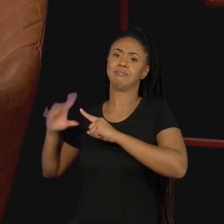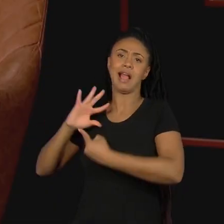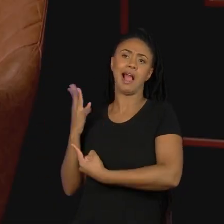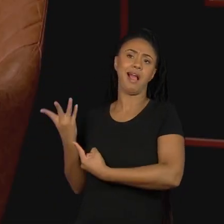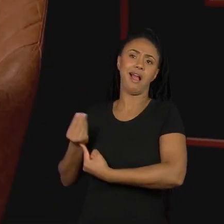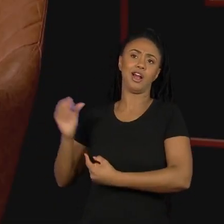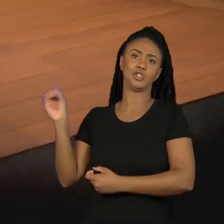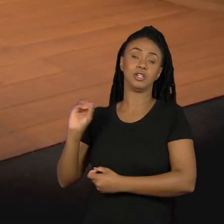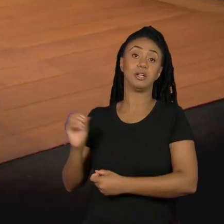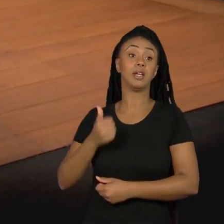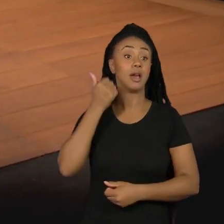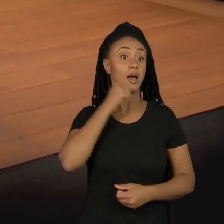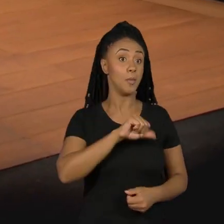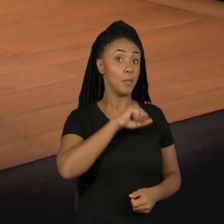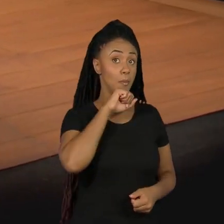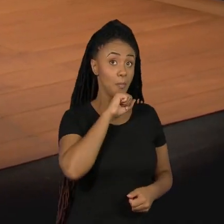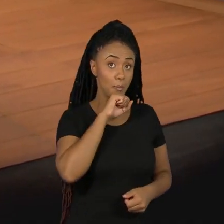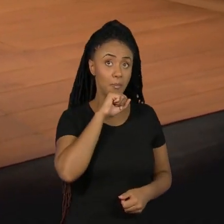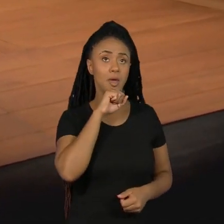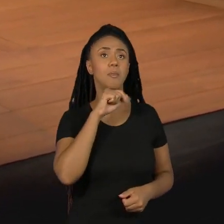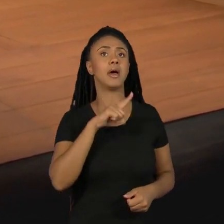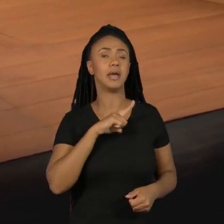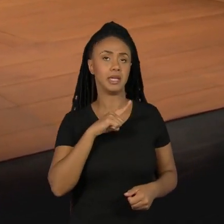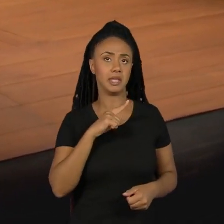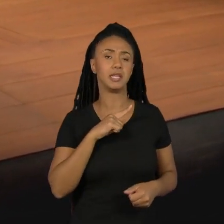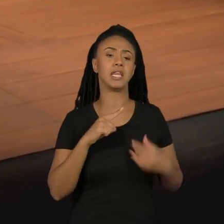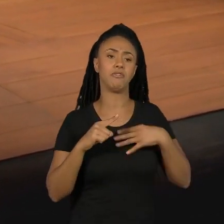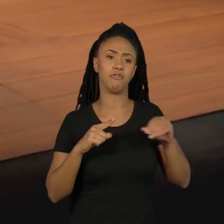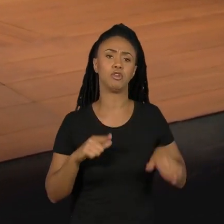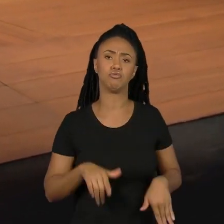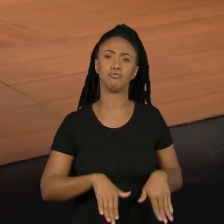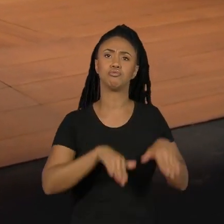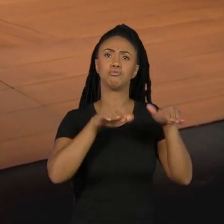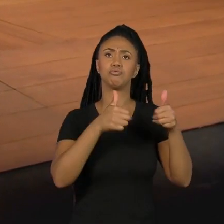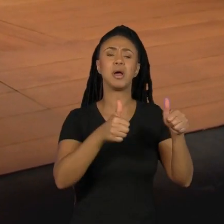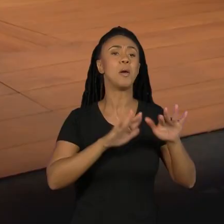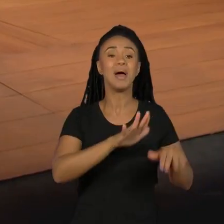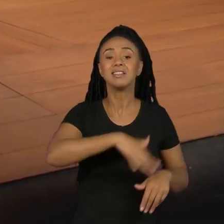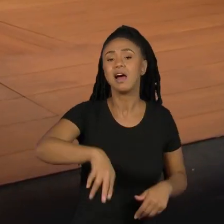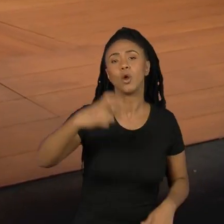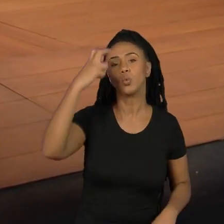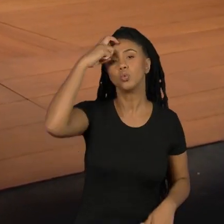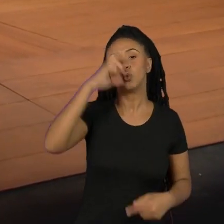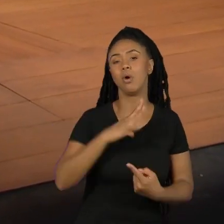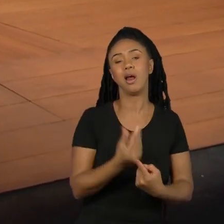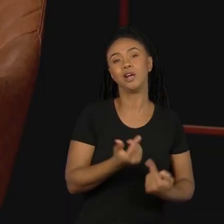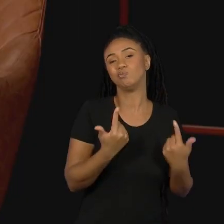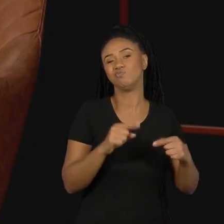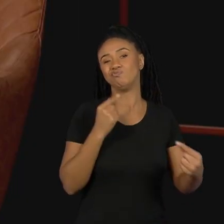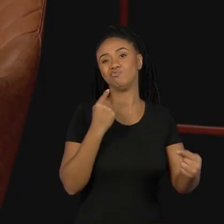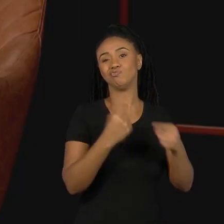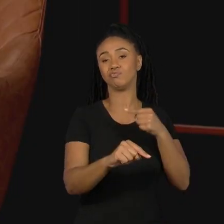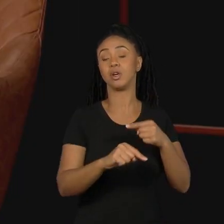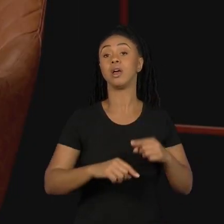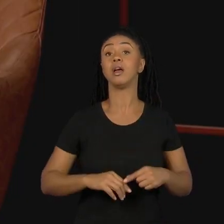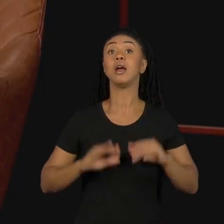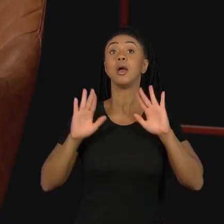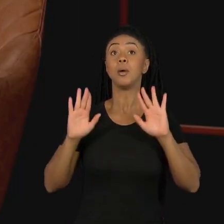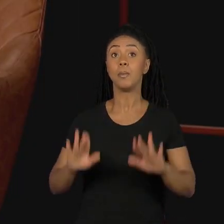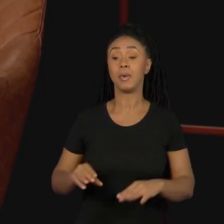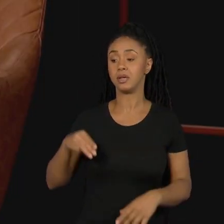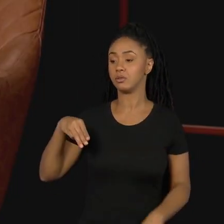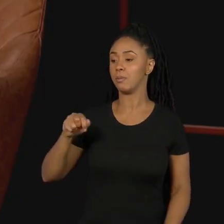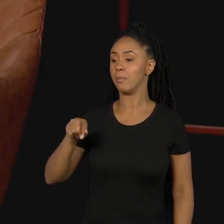A minha mãe tinha 2 tios que escreviam muito bem. Minha mãe também escrevia muito bem, mas não era do mundo da cultura. Né? Mas o Mário